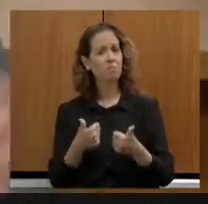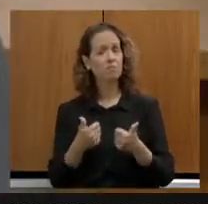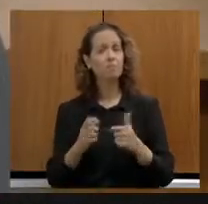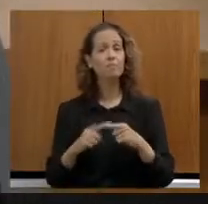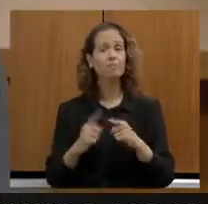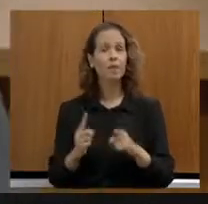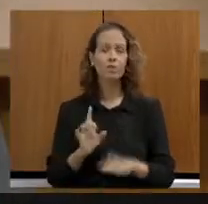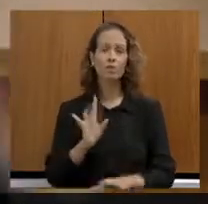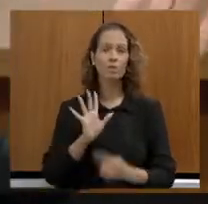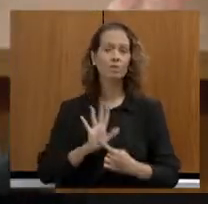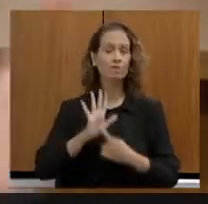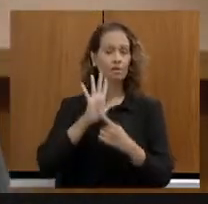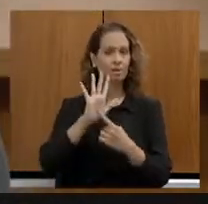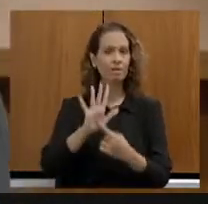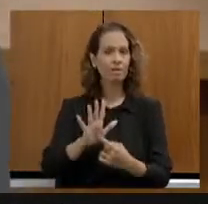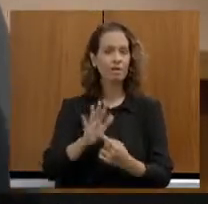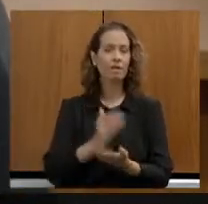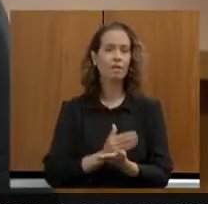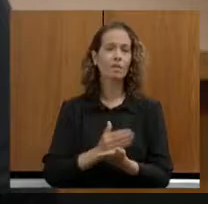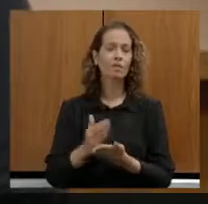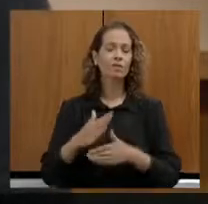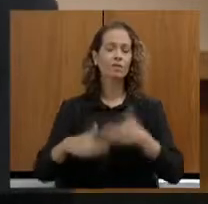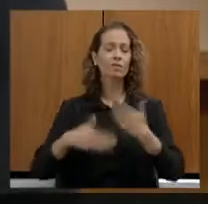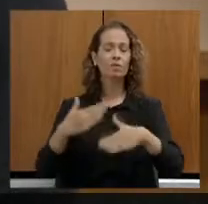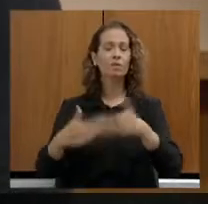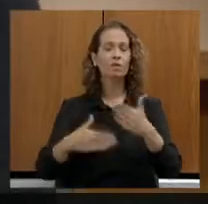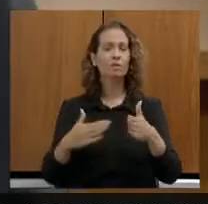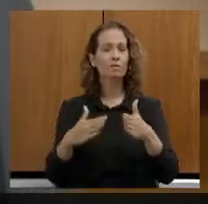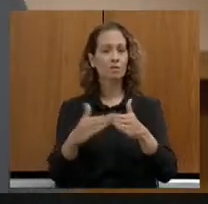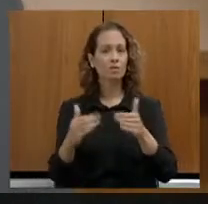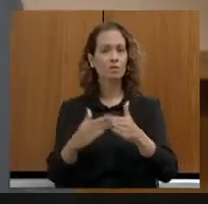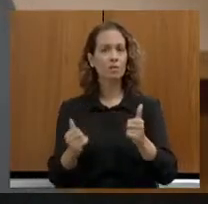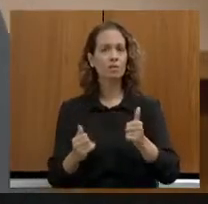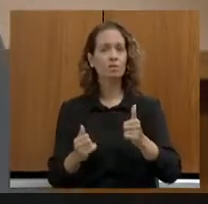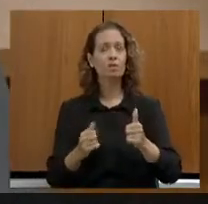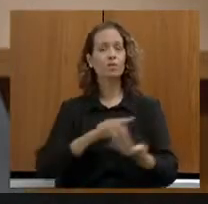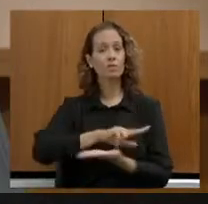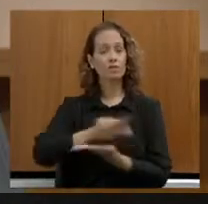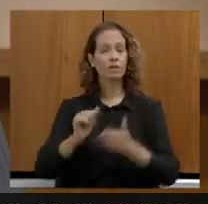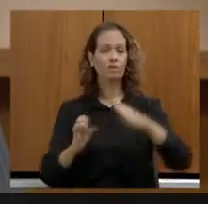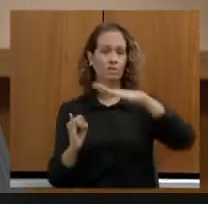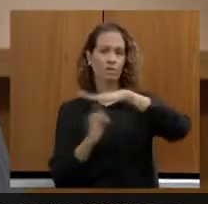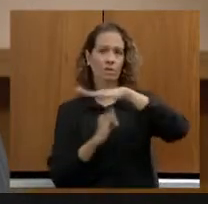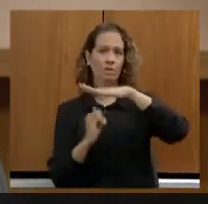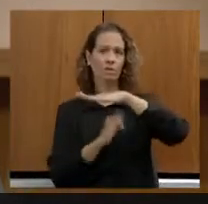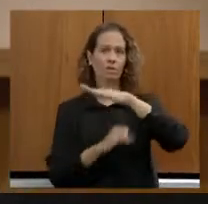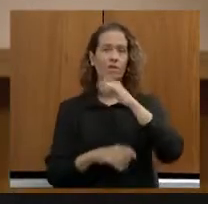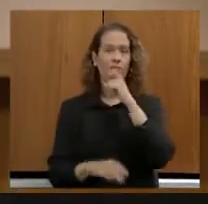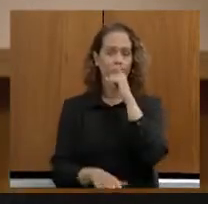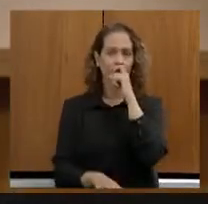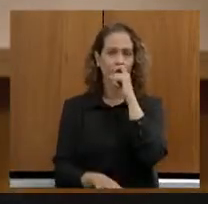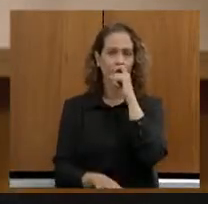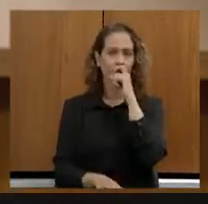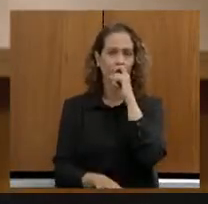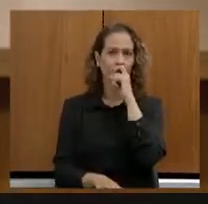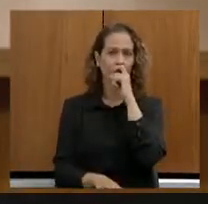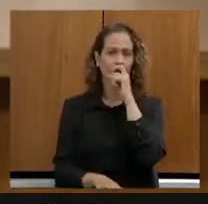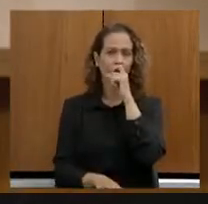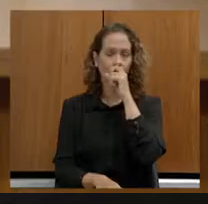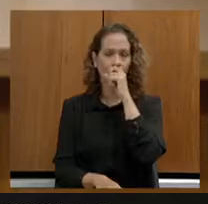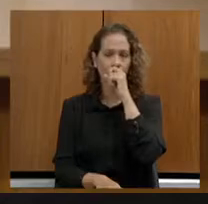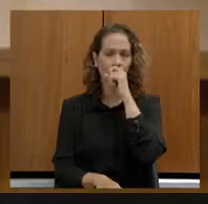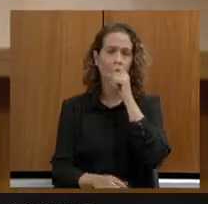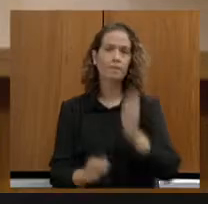mas é só para destacar que foi a partir de um processo de solicitação das instituições por favor E aí temos o